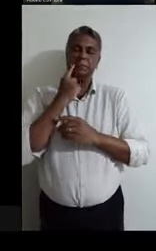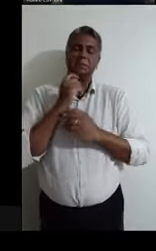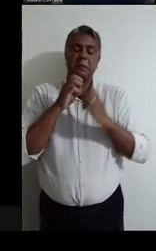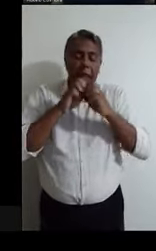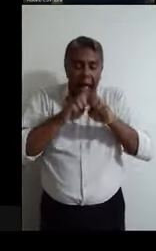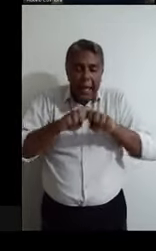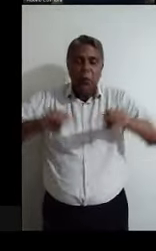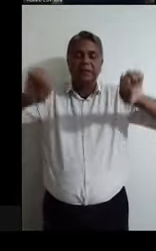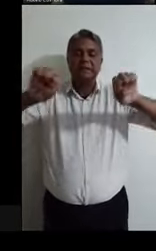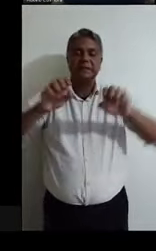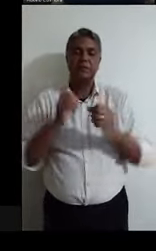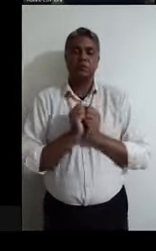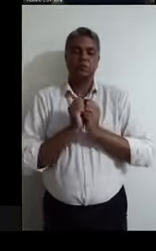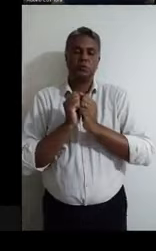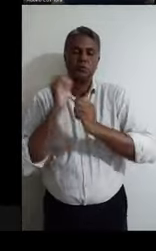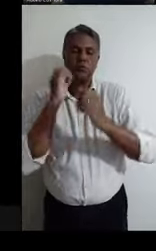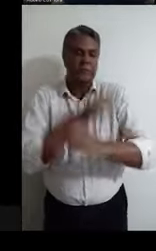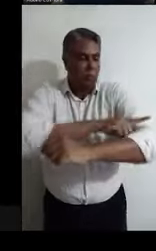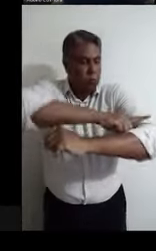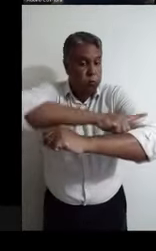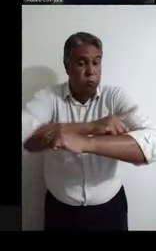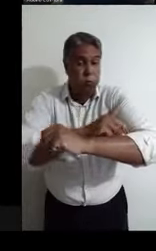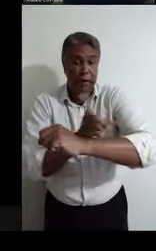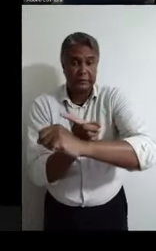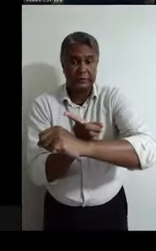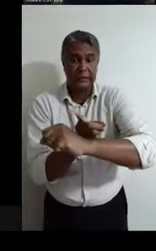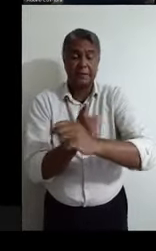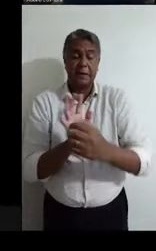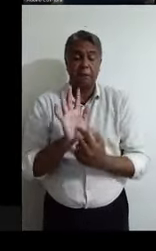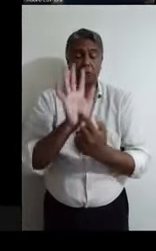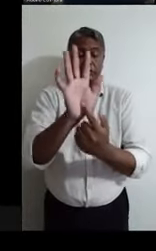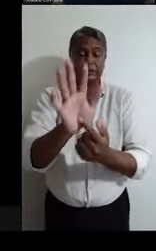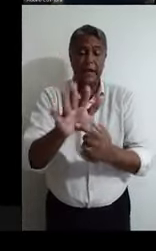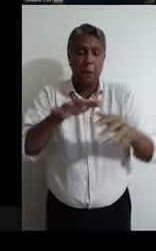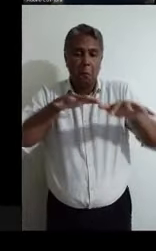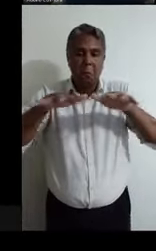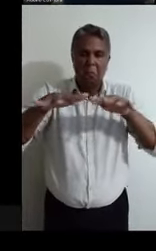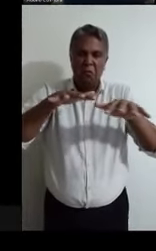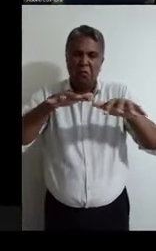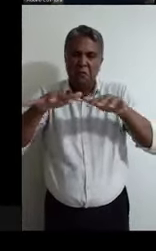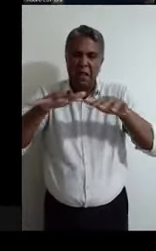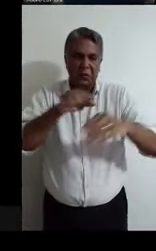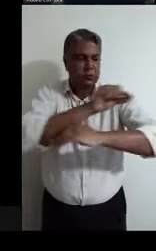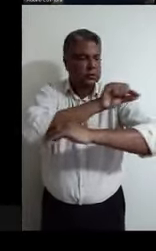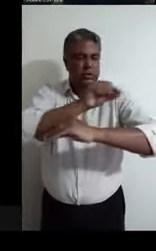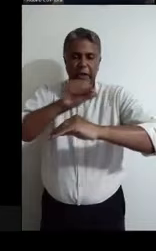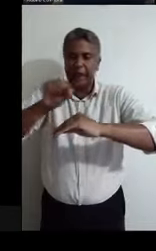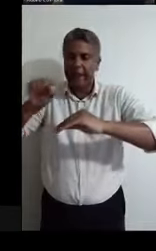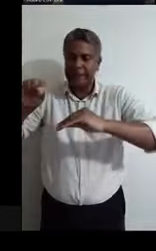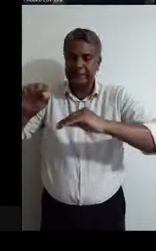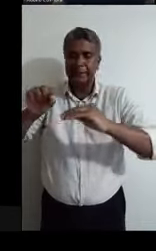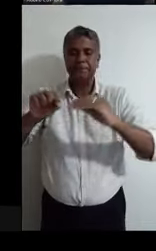A equação da velocidade. Quero representar um movimento e para isso vou construir um segmento de reta orientado.